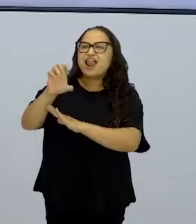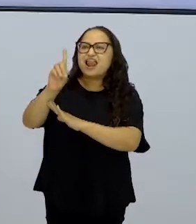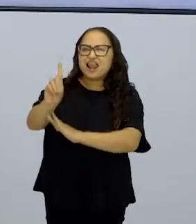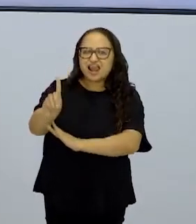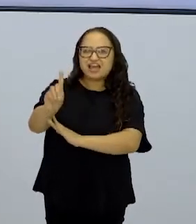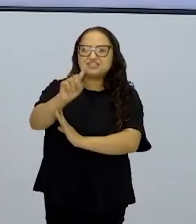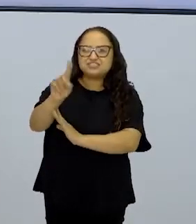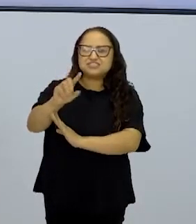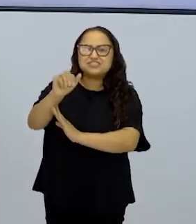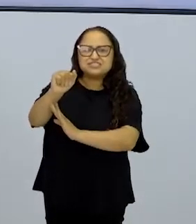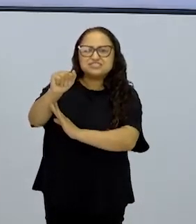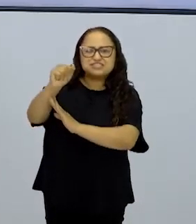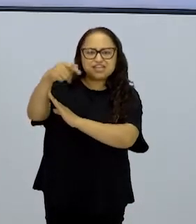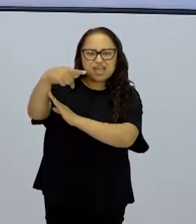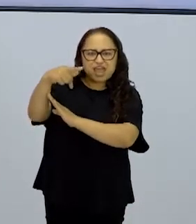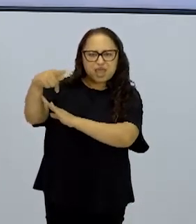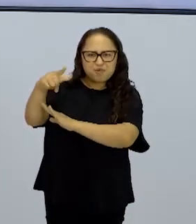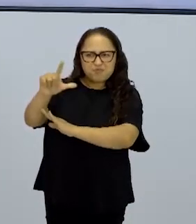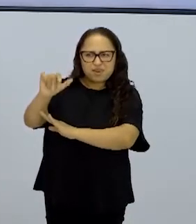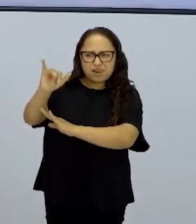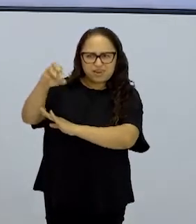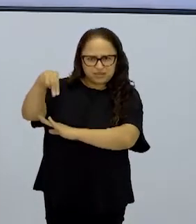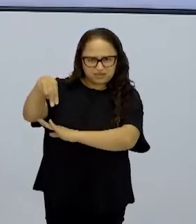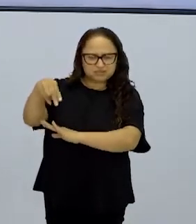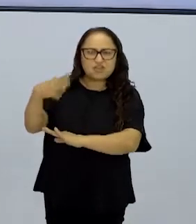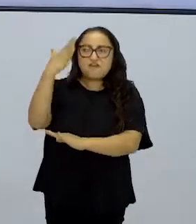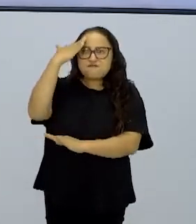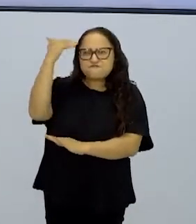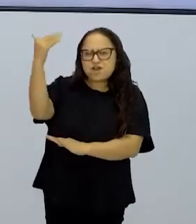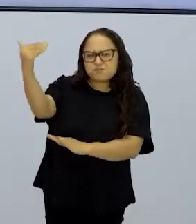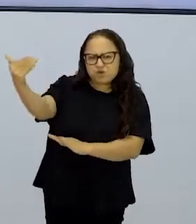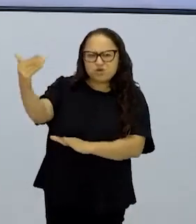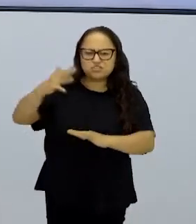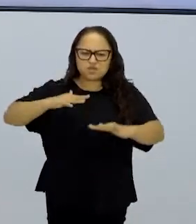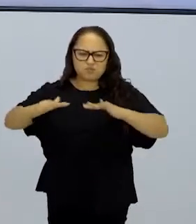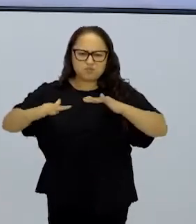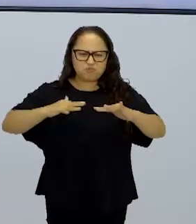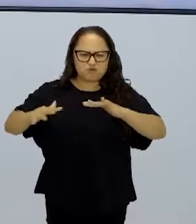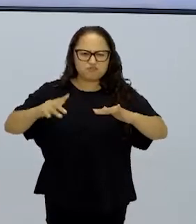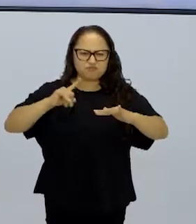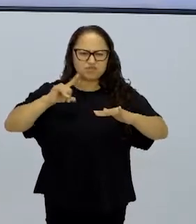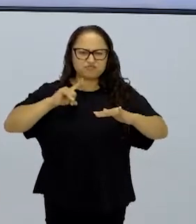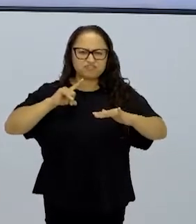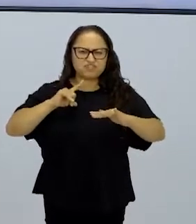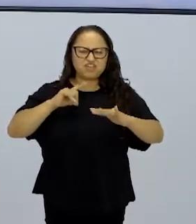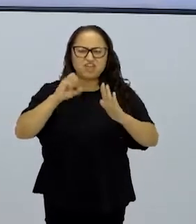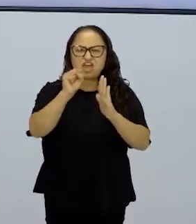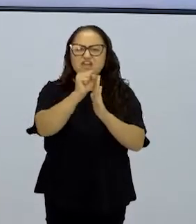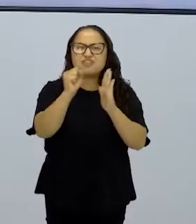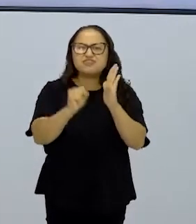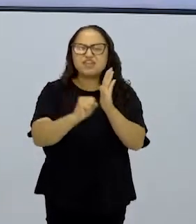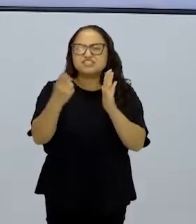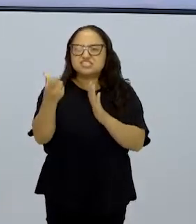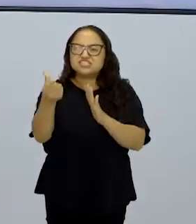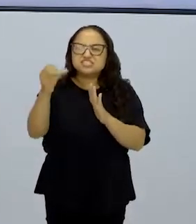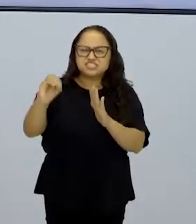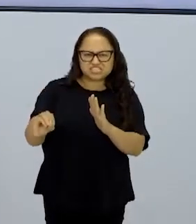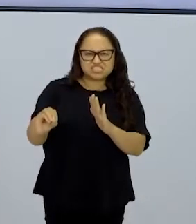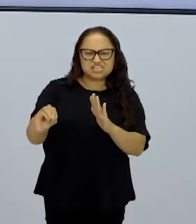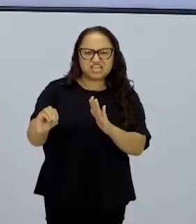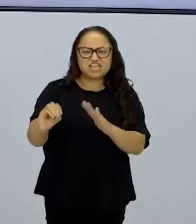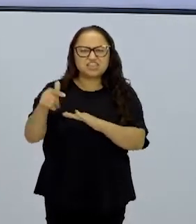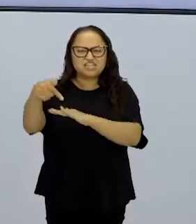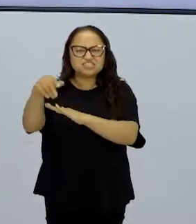todo mundo conhece, mas Led Zeppelin é uma banda muito famosa, principalmente de movimento hippie ali, principalmente nos anos 60, 70, né, o Led Zeppelin foi